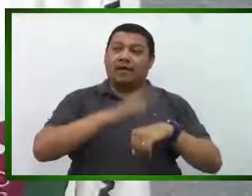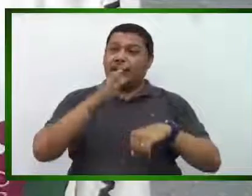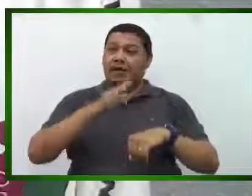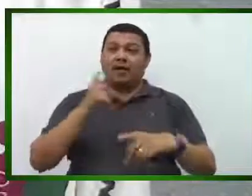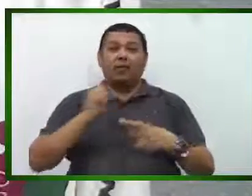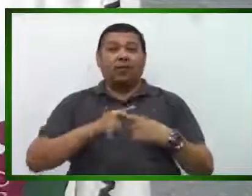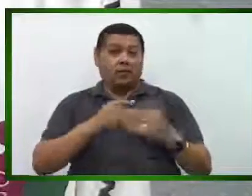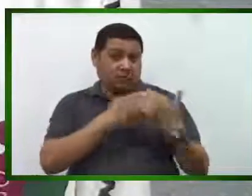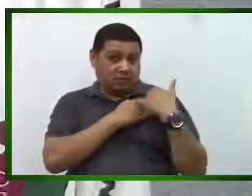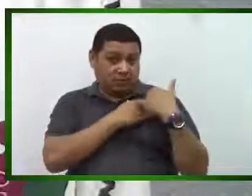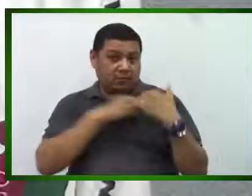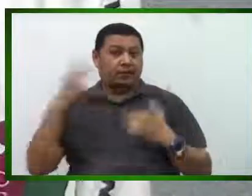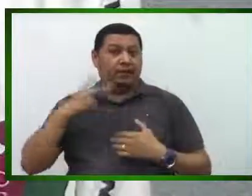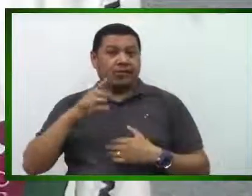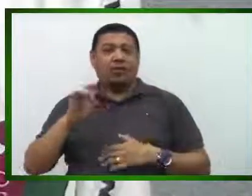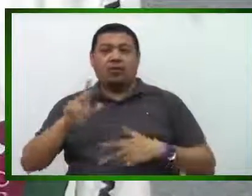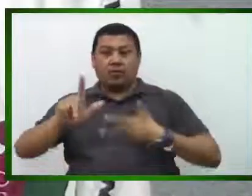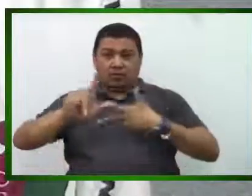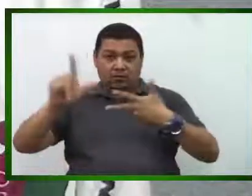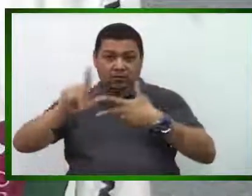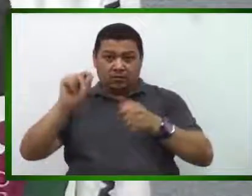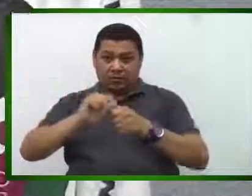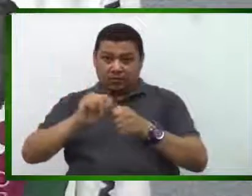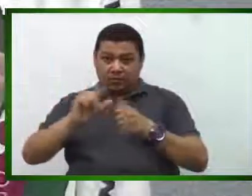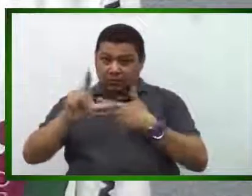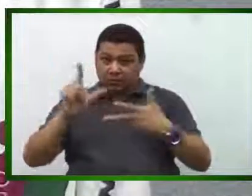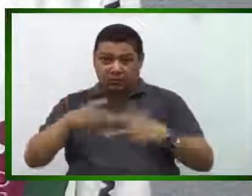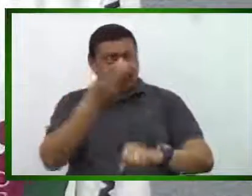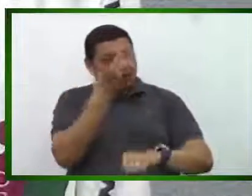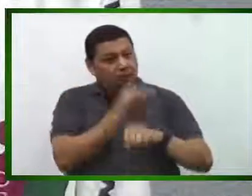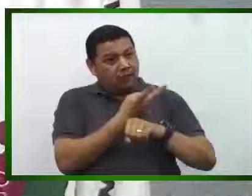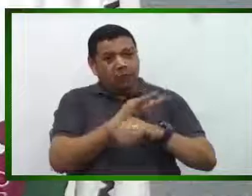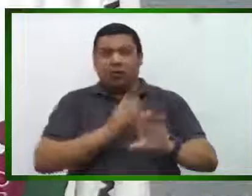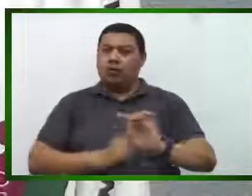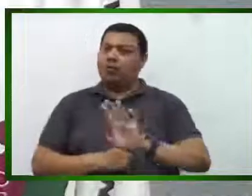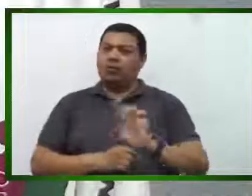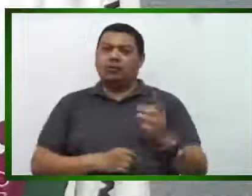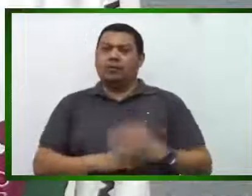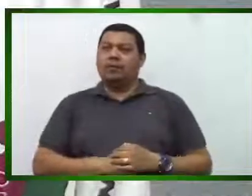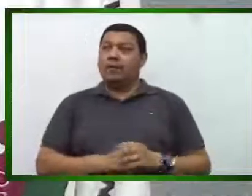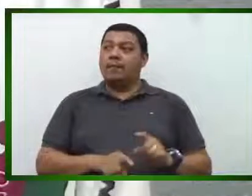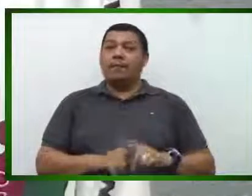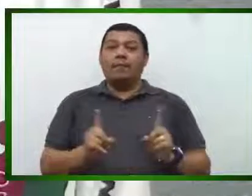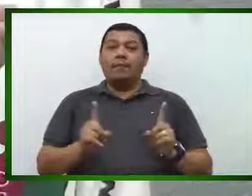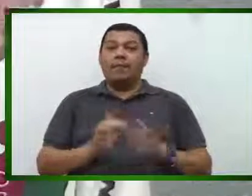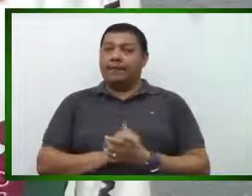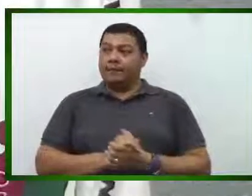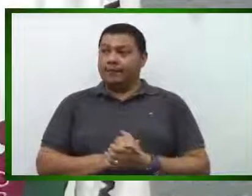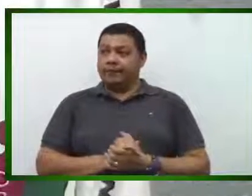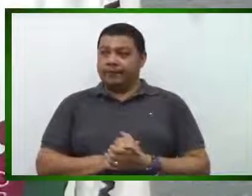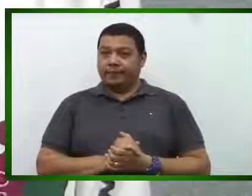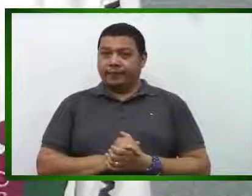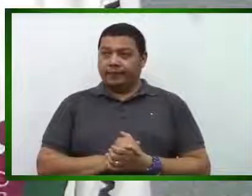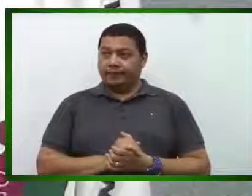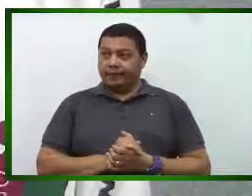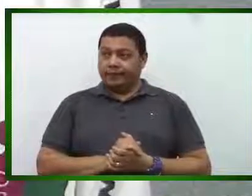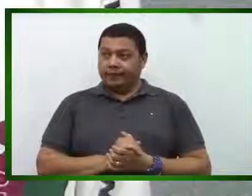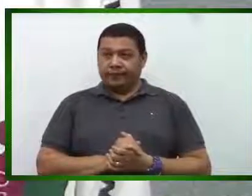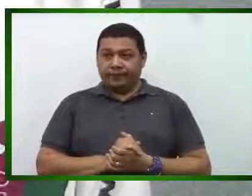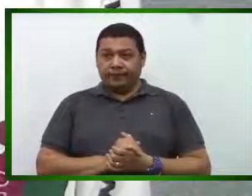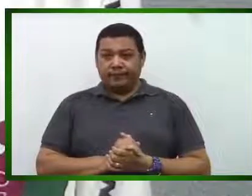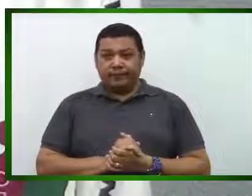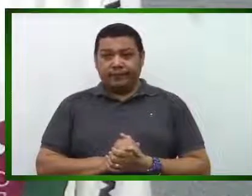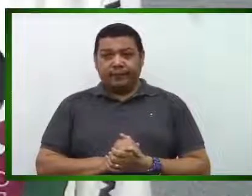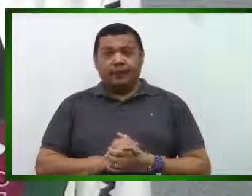apenas legislar, criar lei e fiscalizar. Mas as coisas é acompanhada conforme